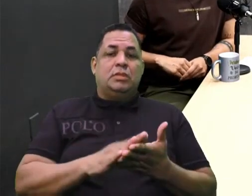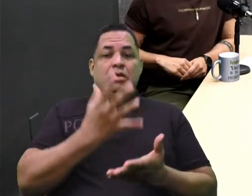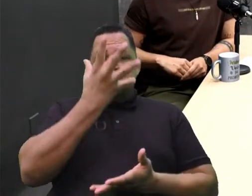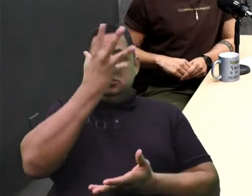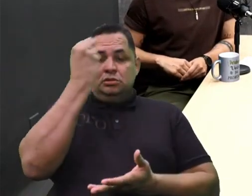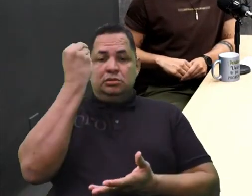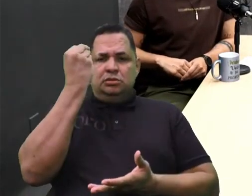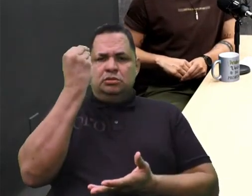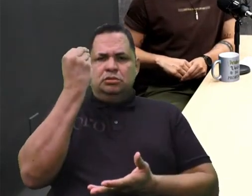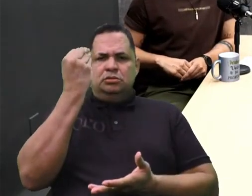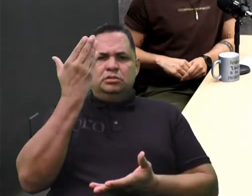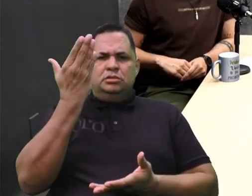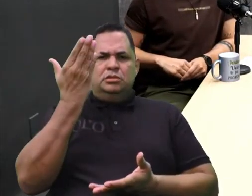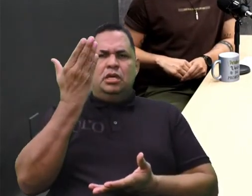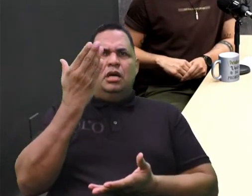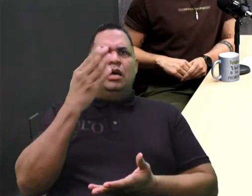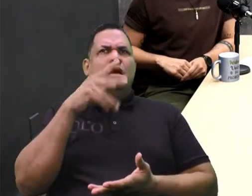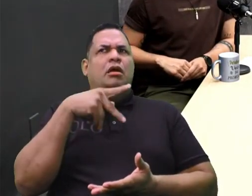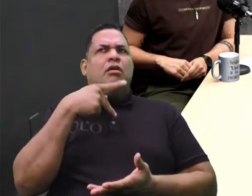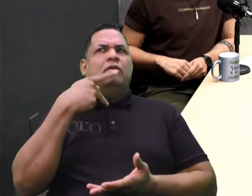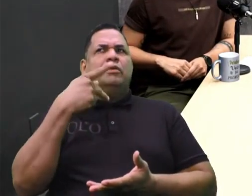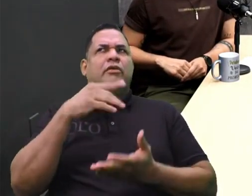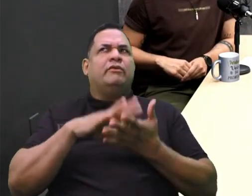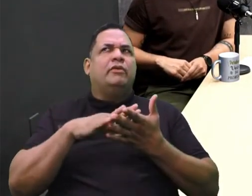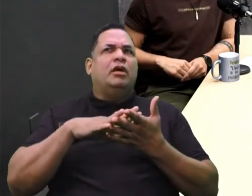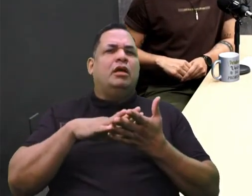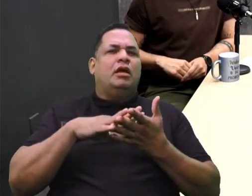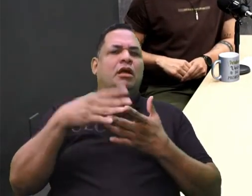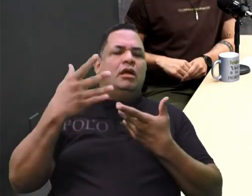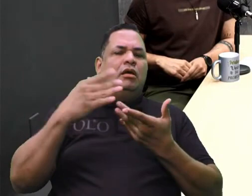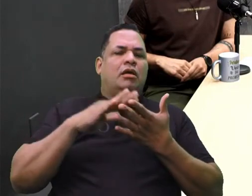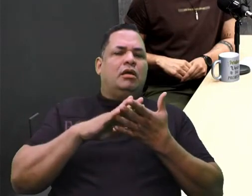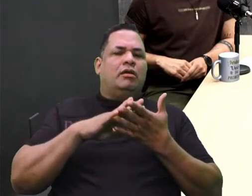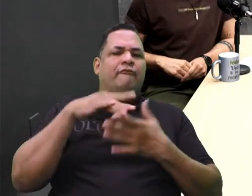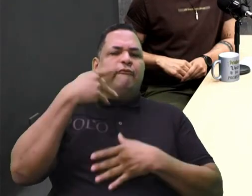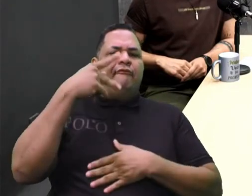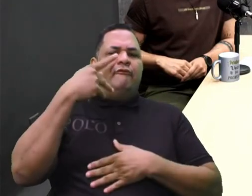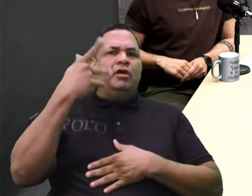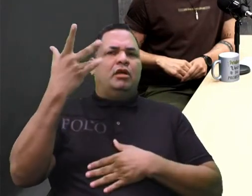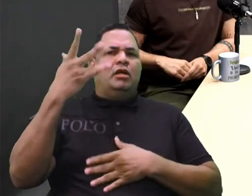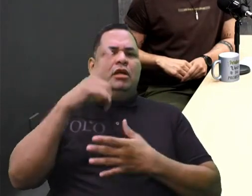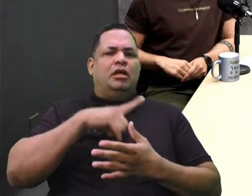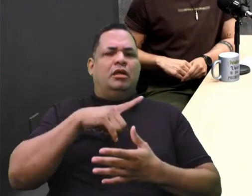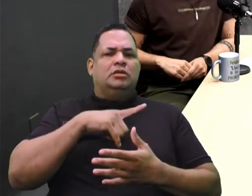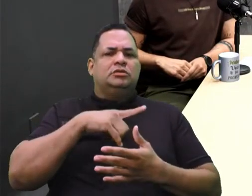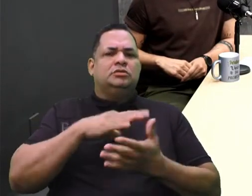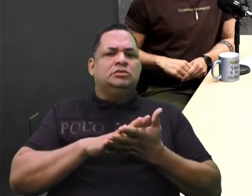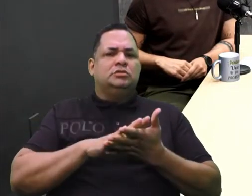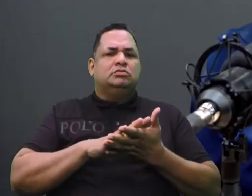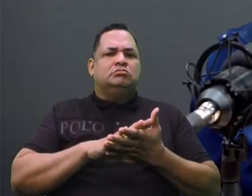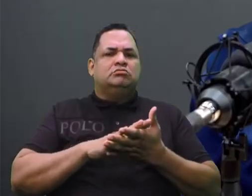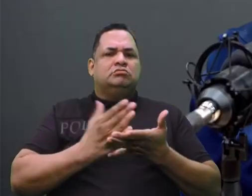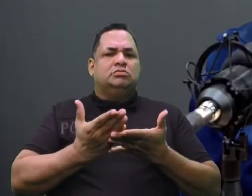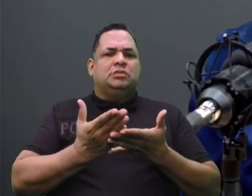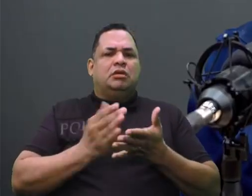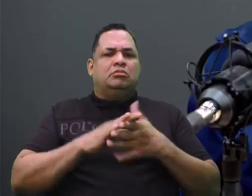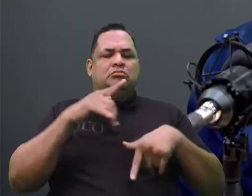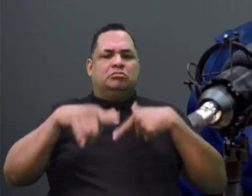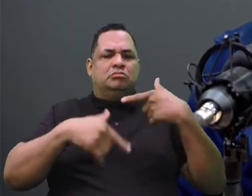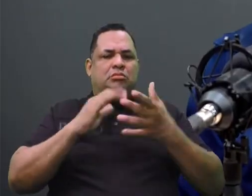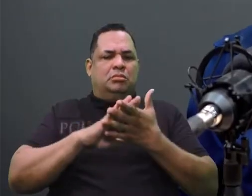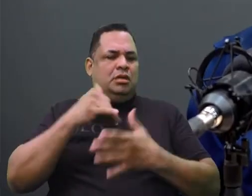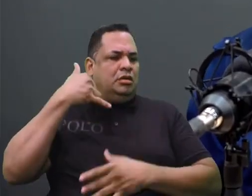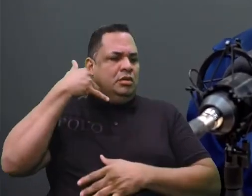disso. Aí eu ouvi dizer, não sei, não lembro quem disse, que tinha uma vaga de telefonista numa escola